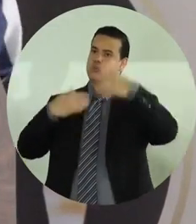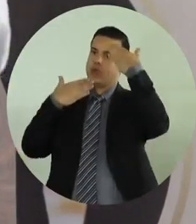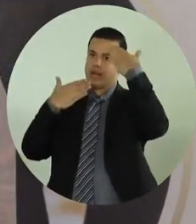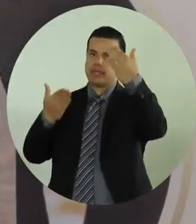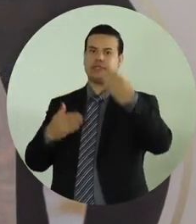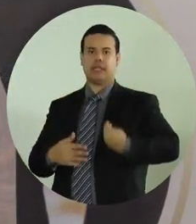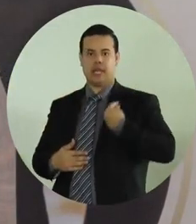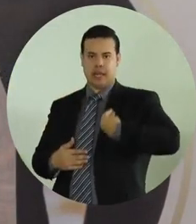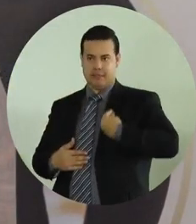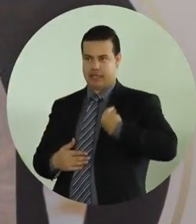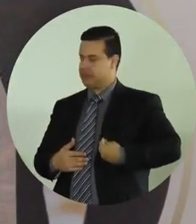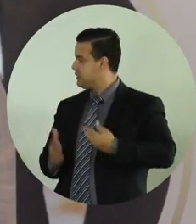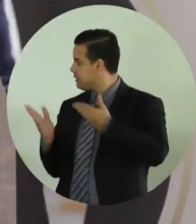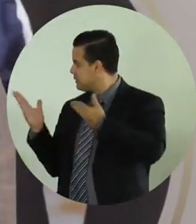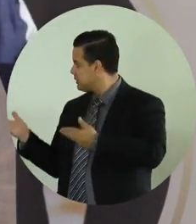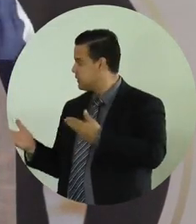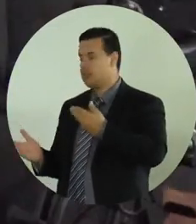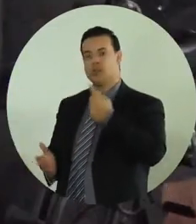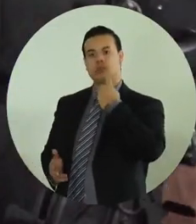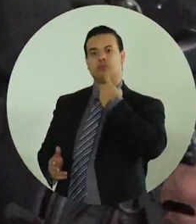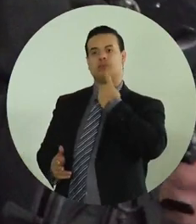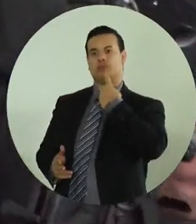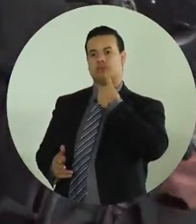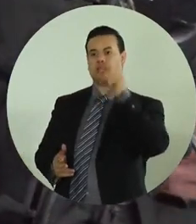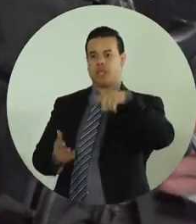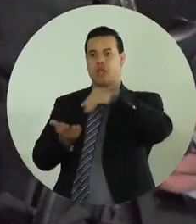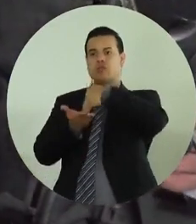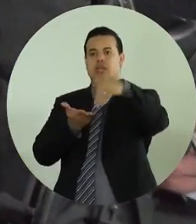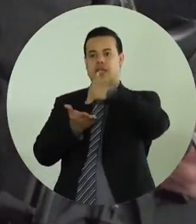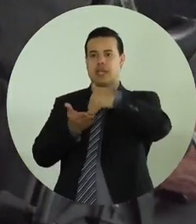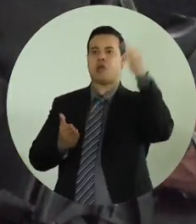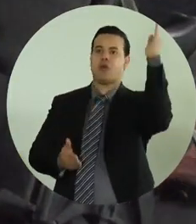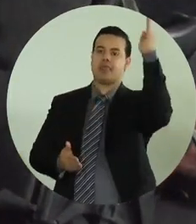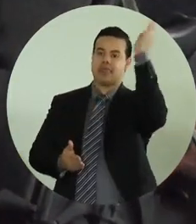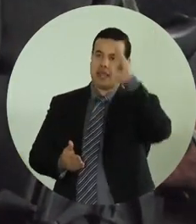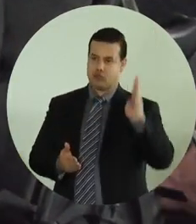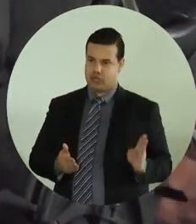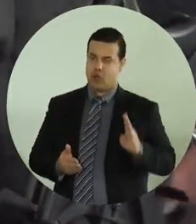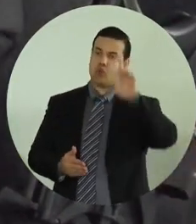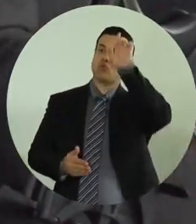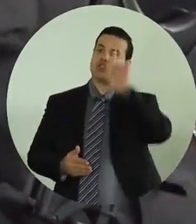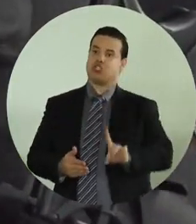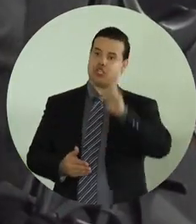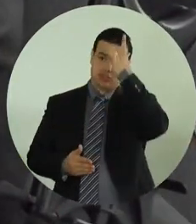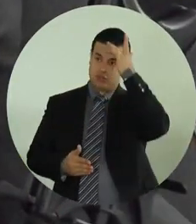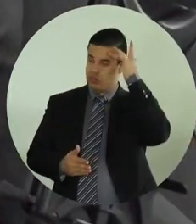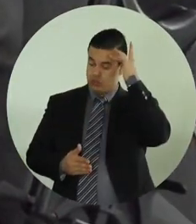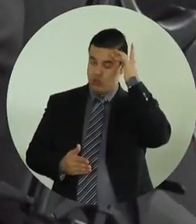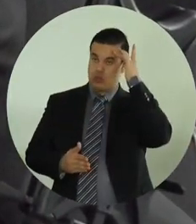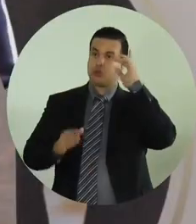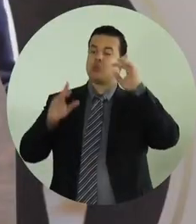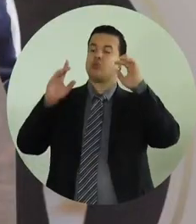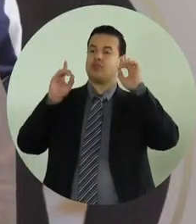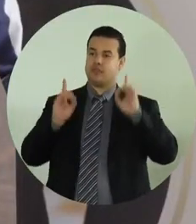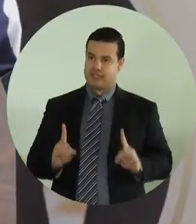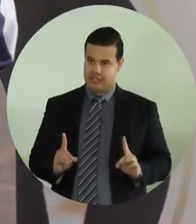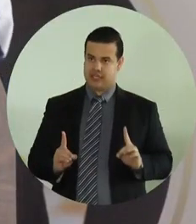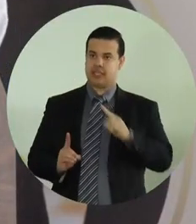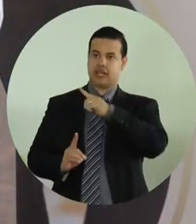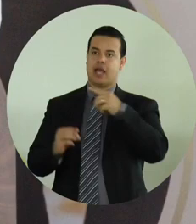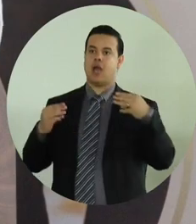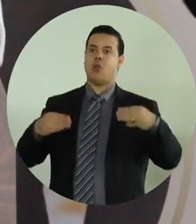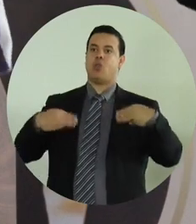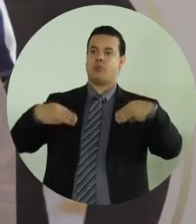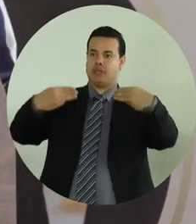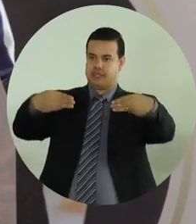Antônio Pellegrini, que é o secretário nacional dos Direitos das Pessoas com Deficiência, do Ministério dos Direitos Humanos, que vem